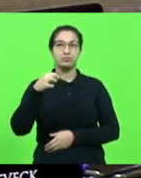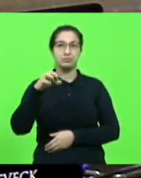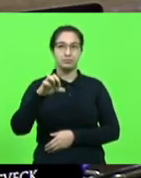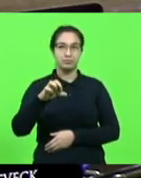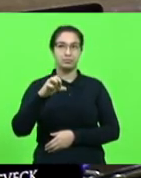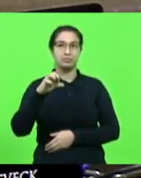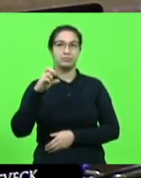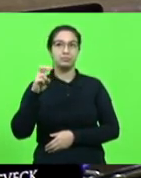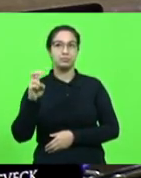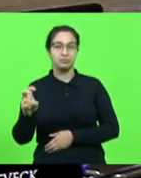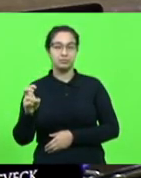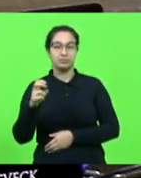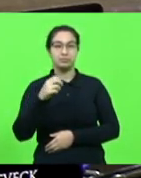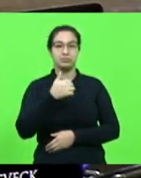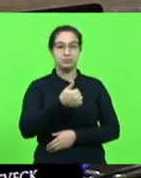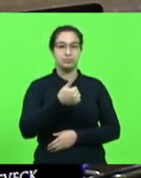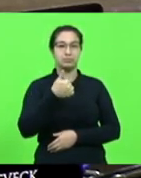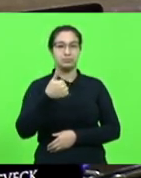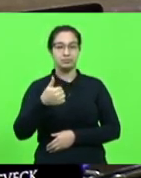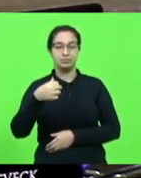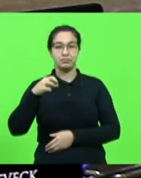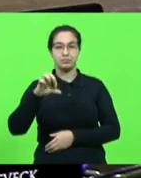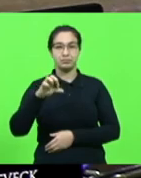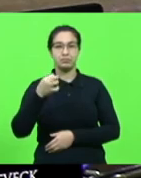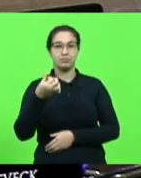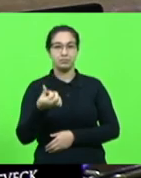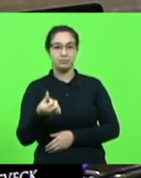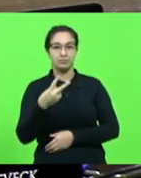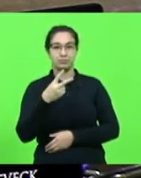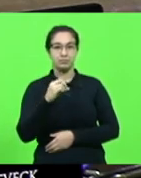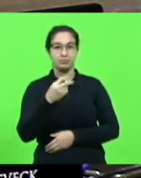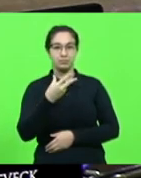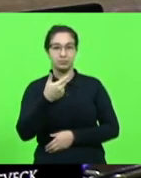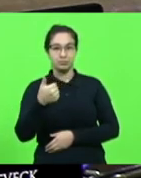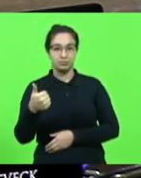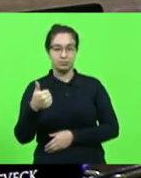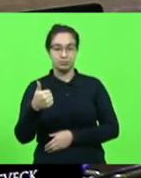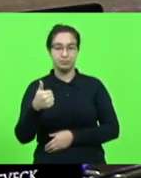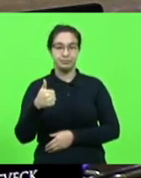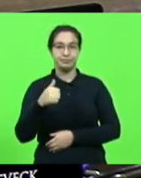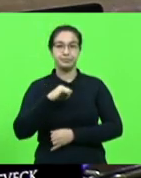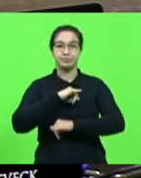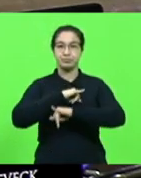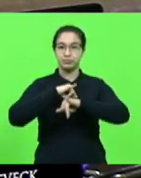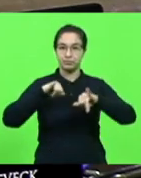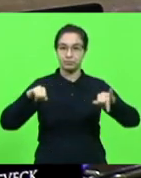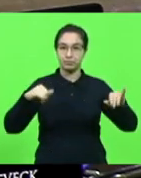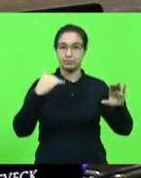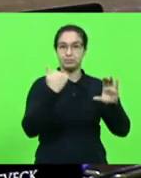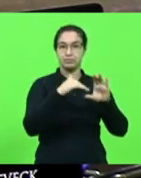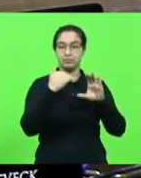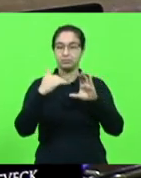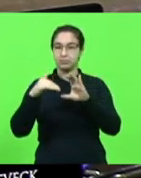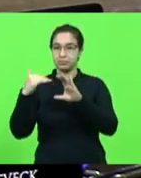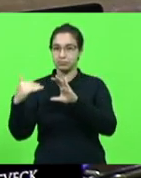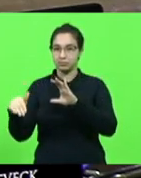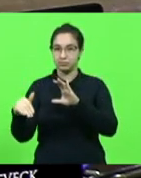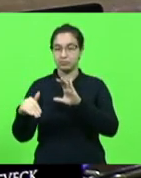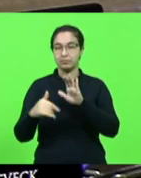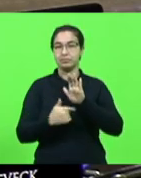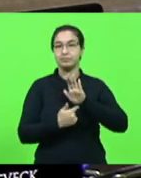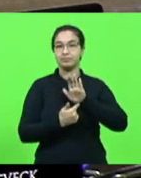1195 e 1196, 2021, e comunicou que encaminhará aos